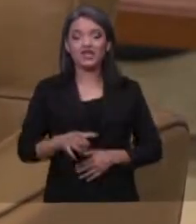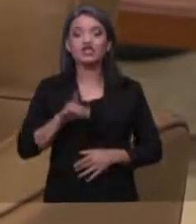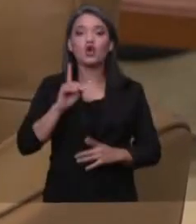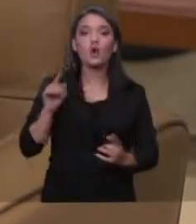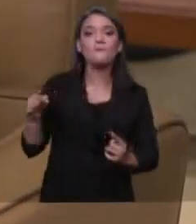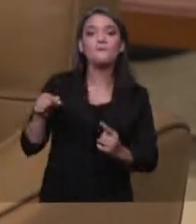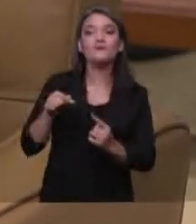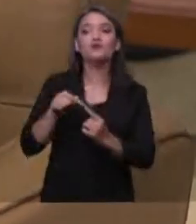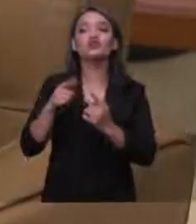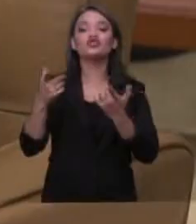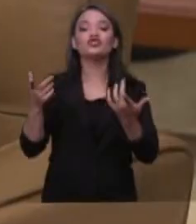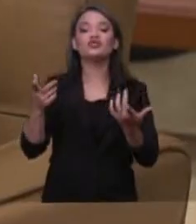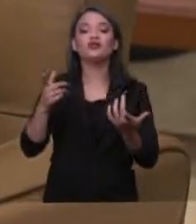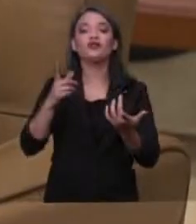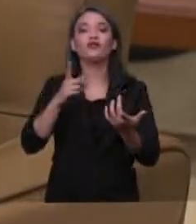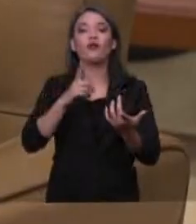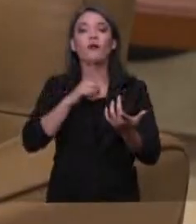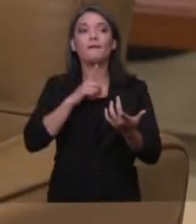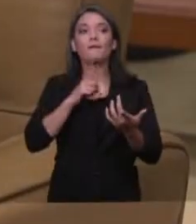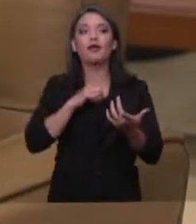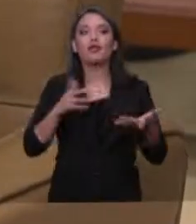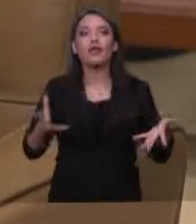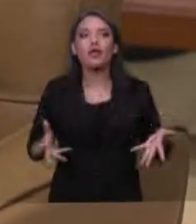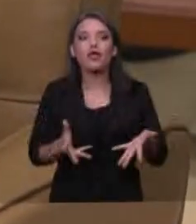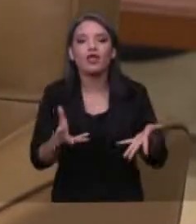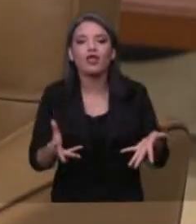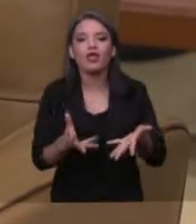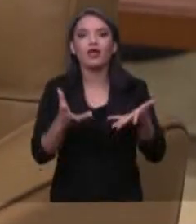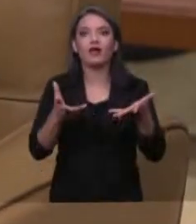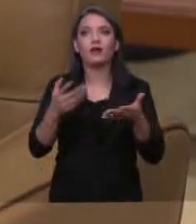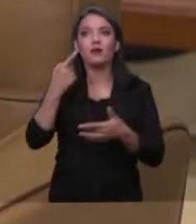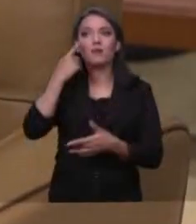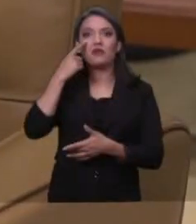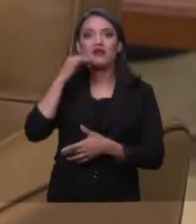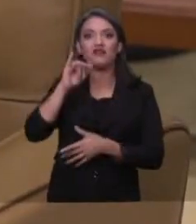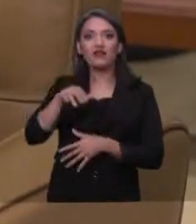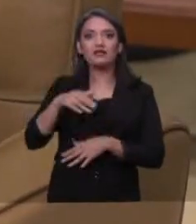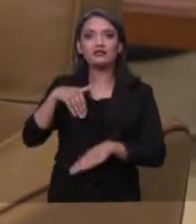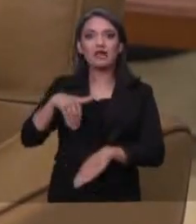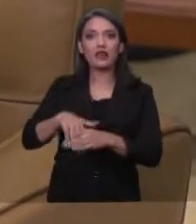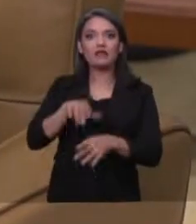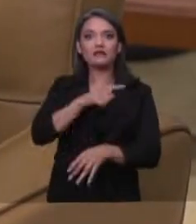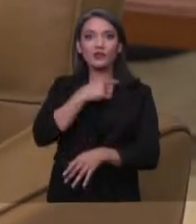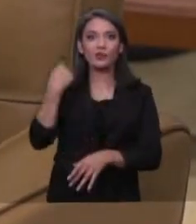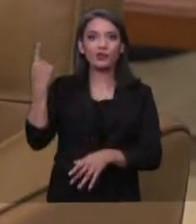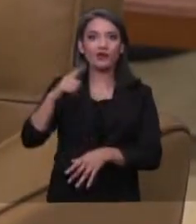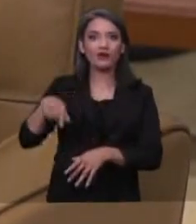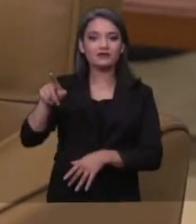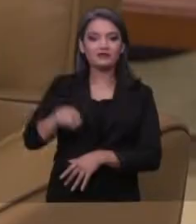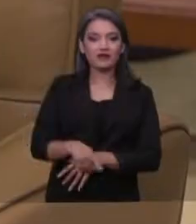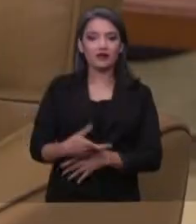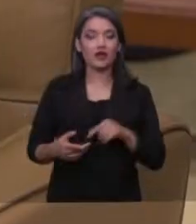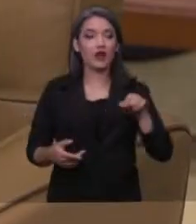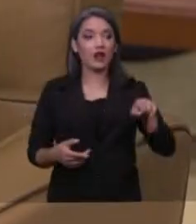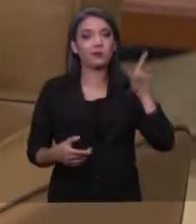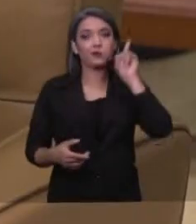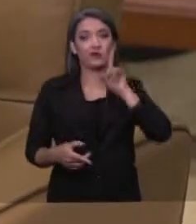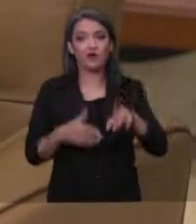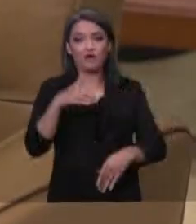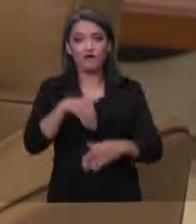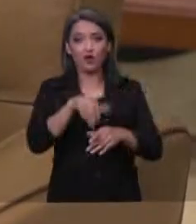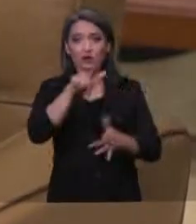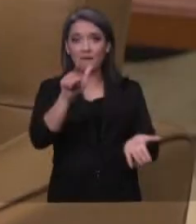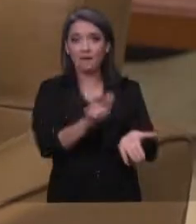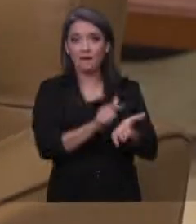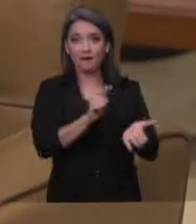algum incidente que legitimasse a invalidação das eleições. Nos Estados Unidos é voto de papel,